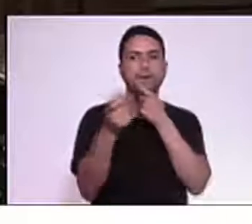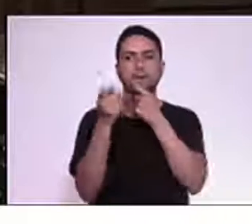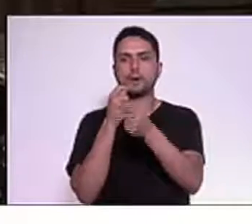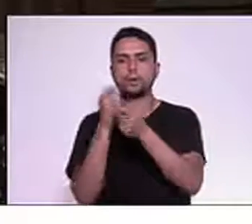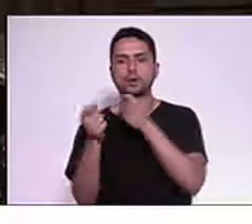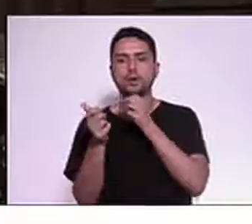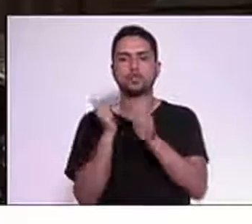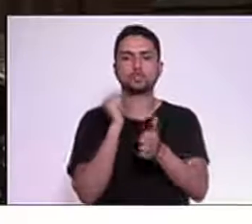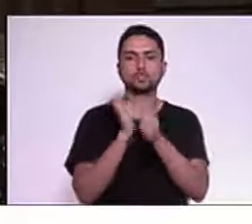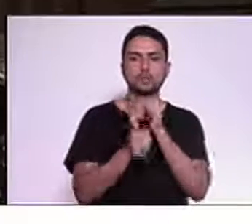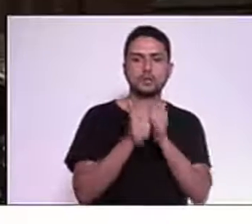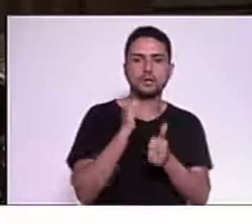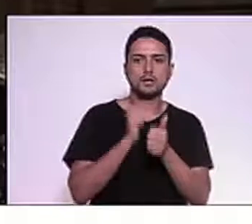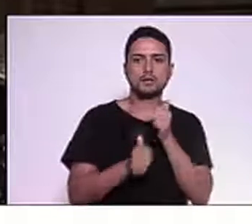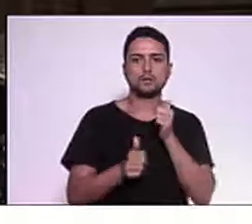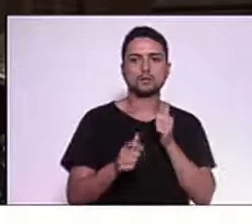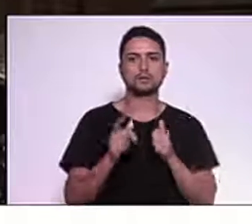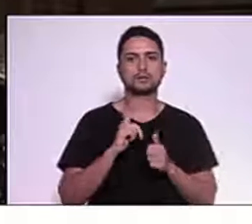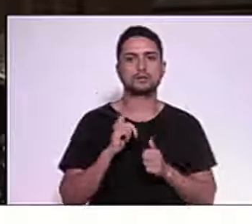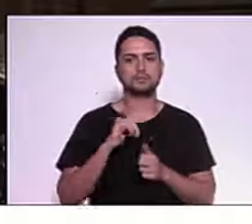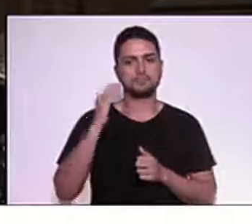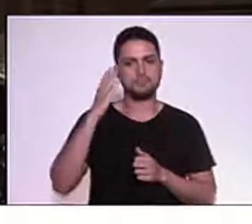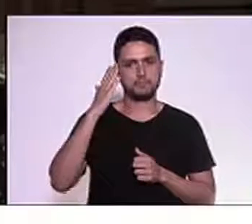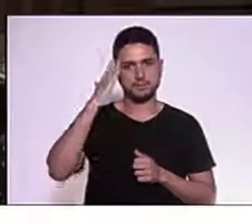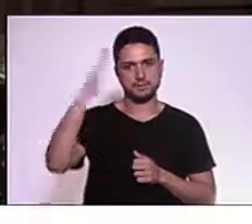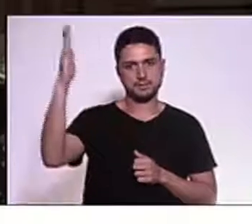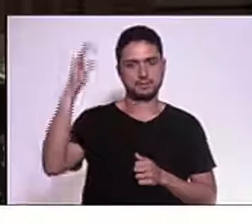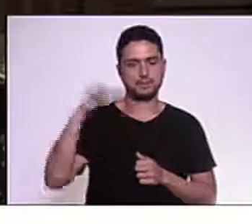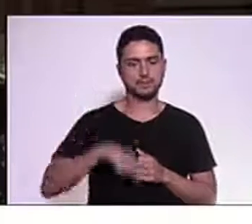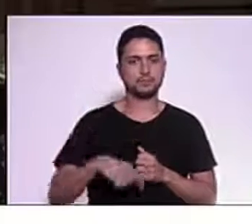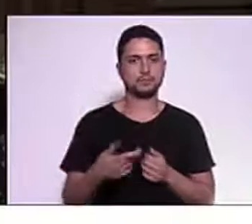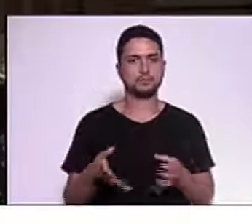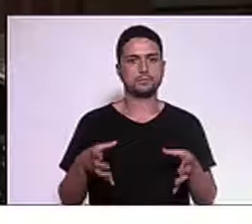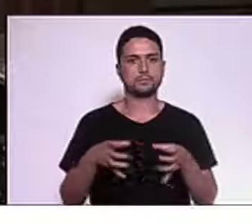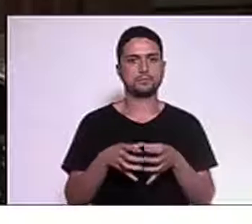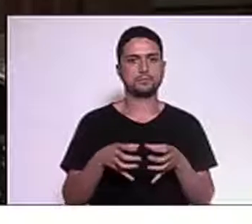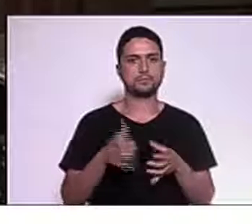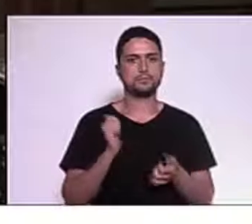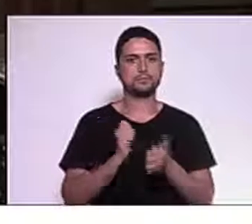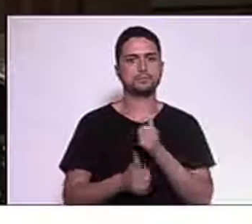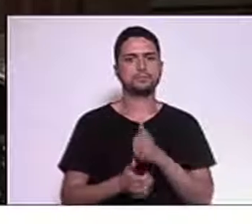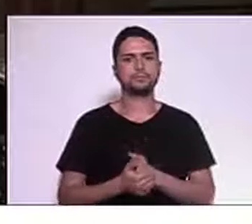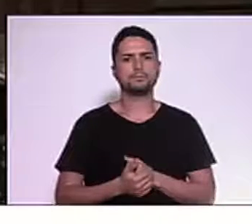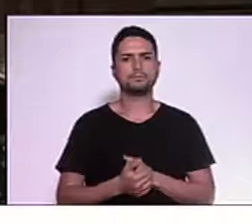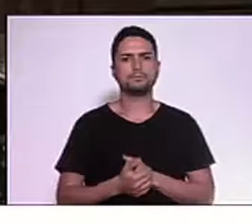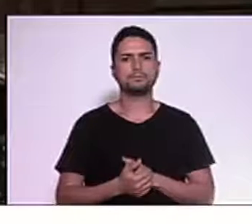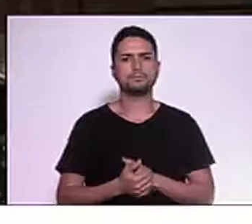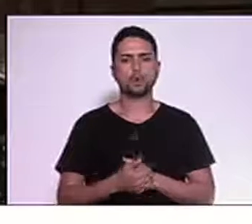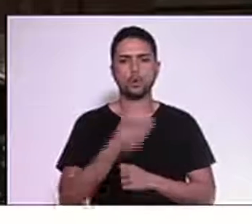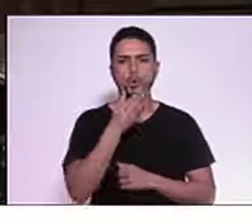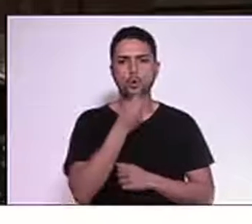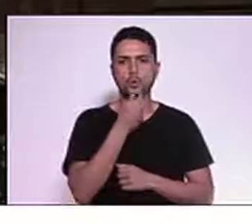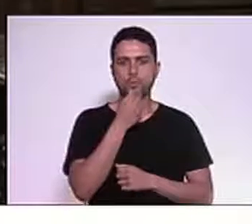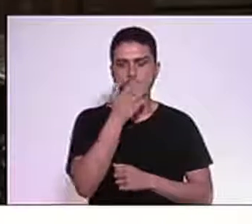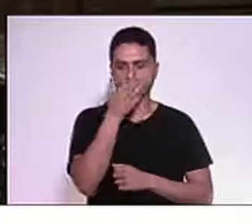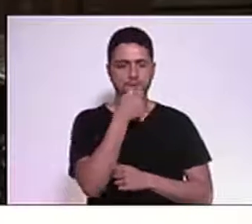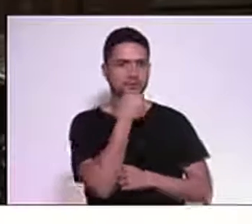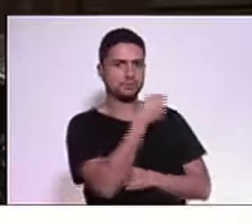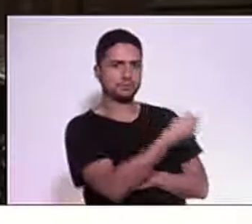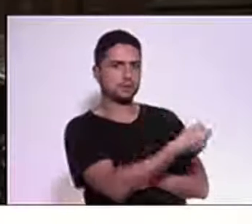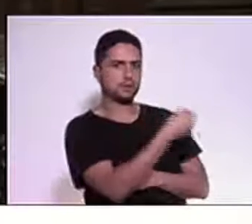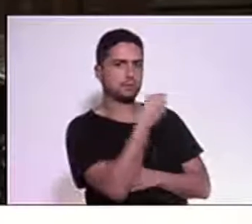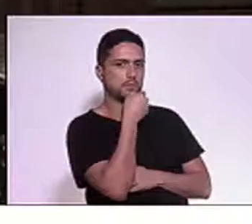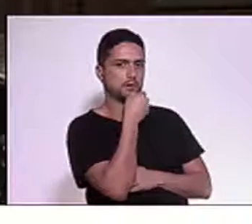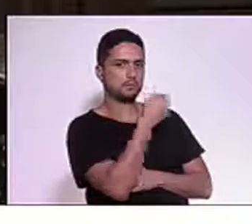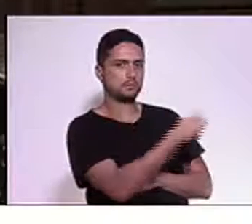que tinham tido destaque na partida, e foi muito curioso que os jornalistas que